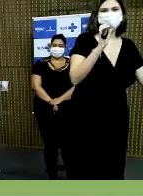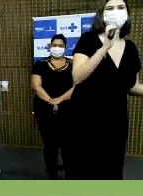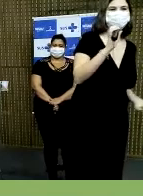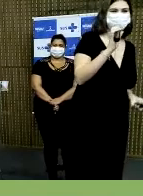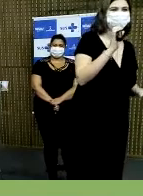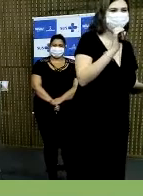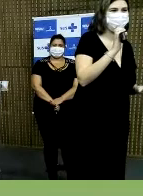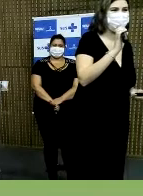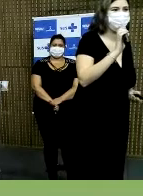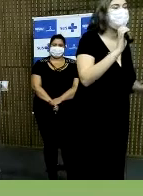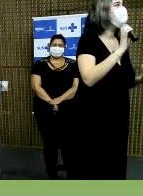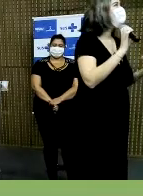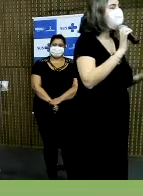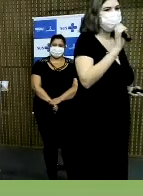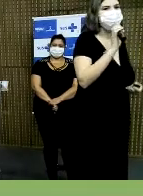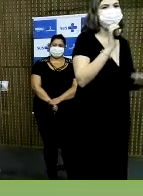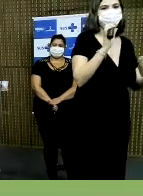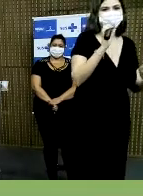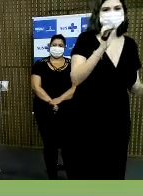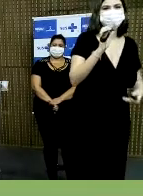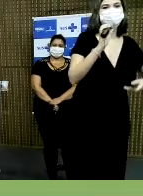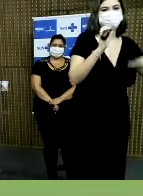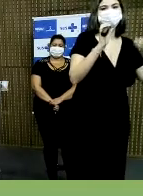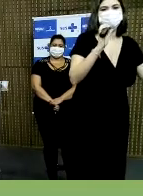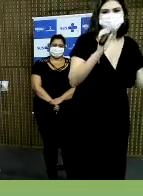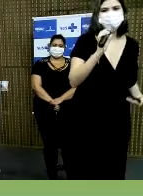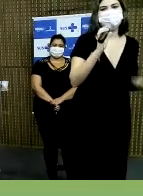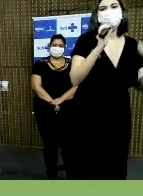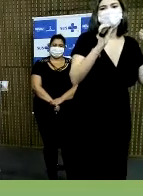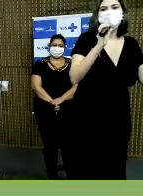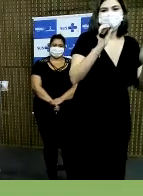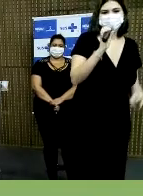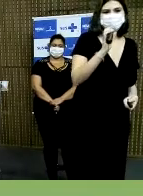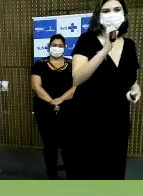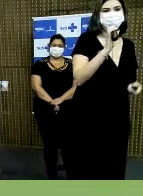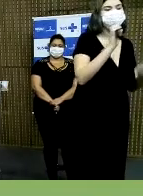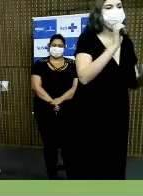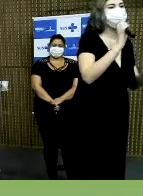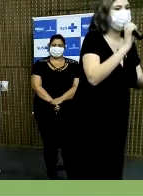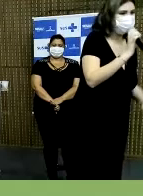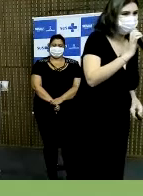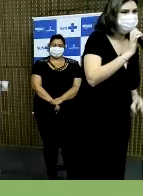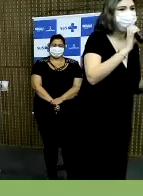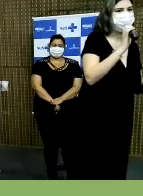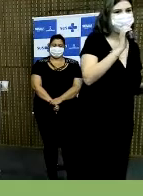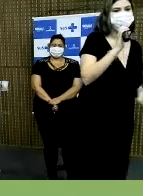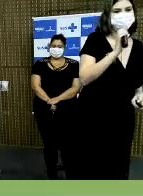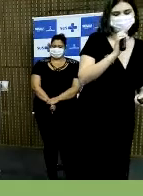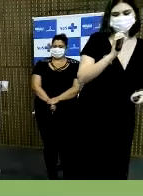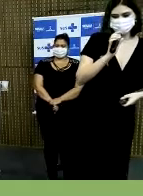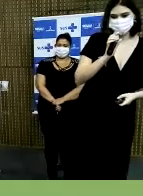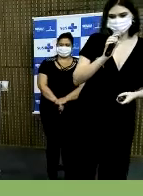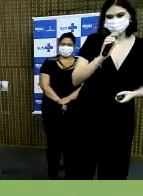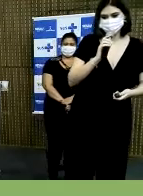é uma coisa que poderia ser evitável, mas como aconteceu, agora a gente tem que buscar mais maçantemente para que isso